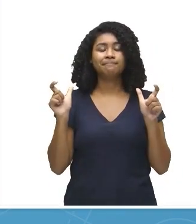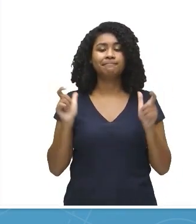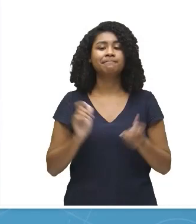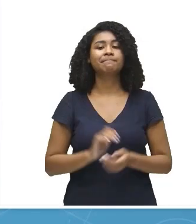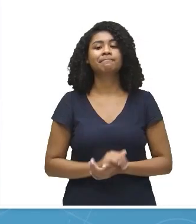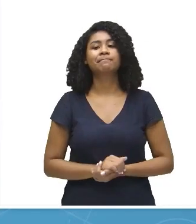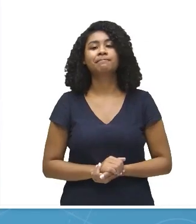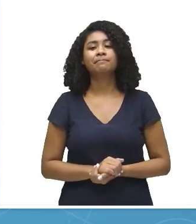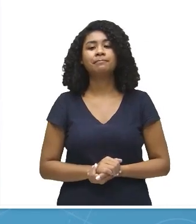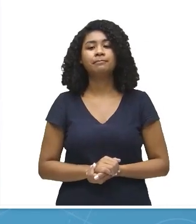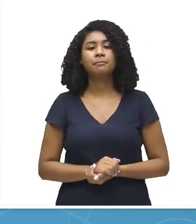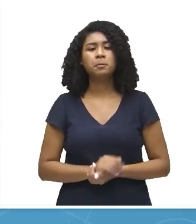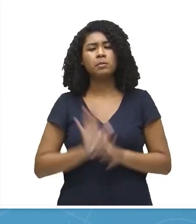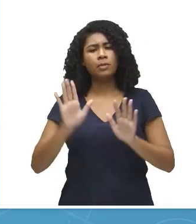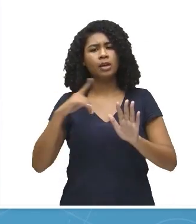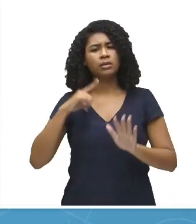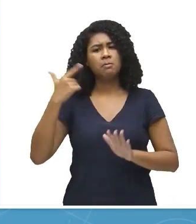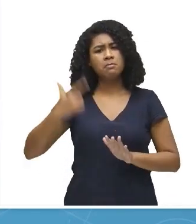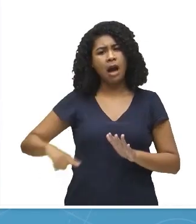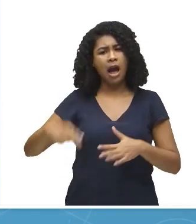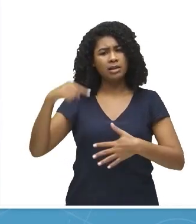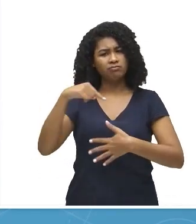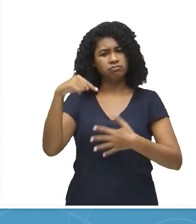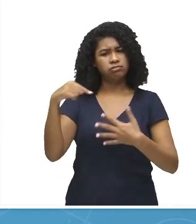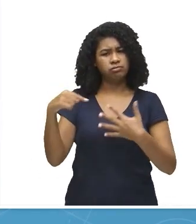urbana, entre outros fatores aí